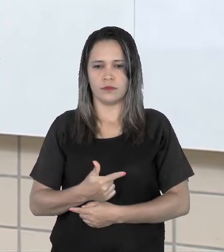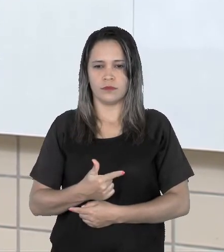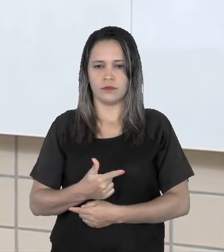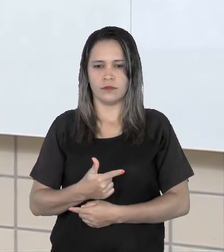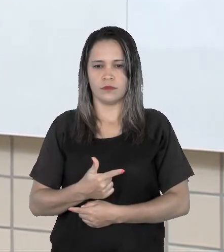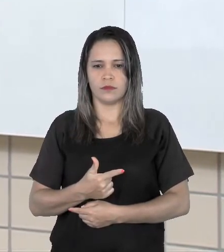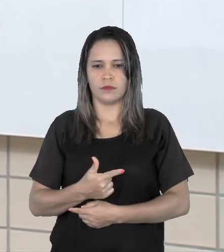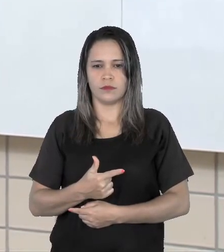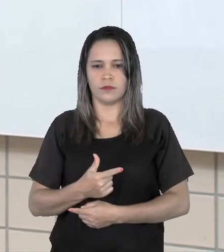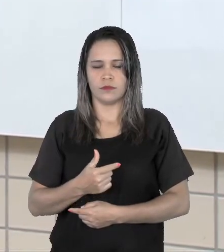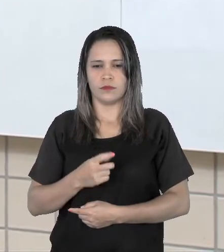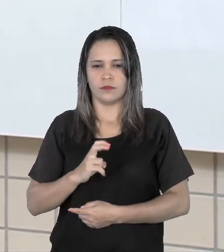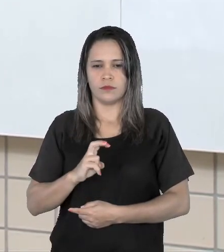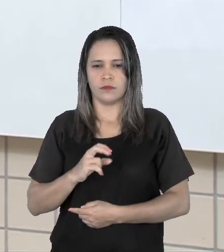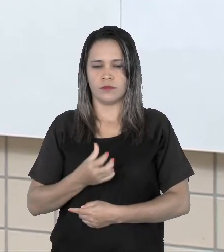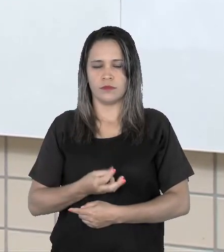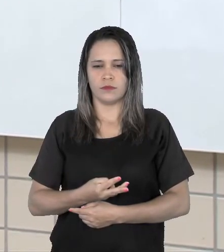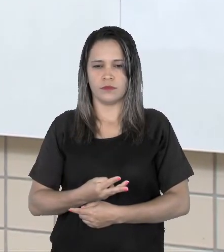52,